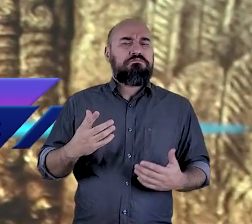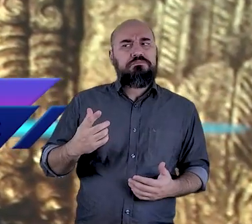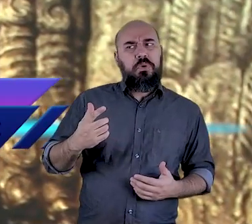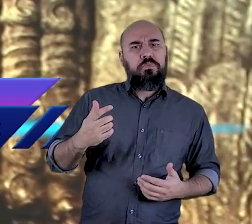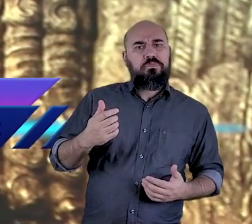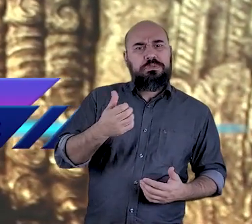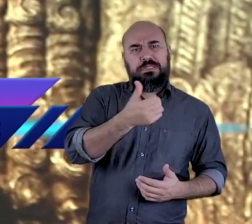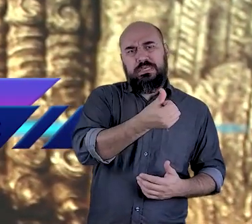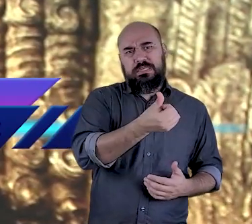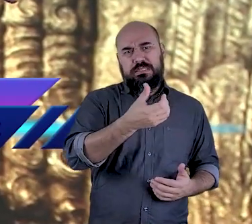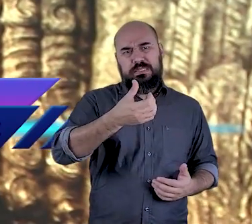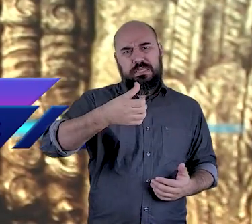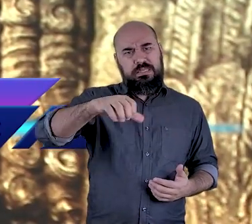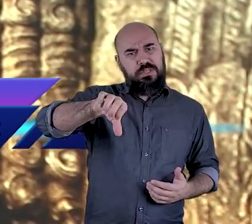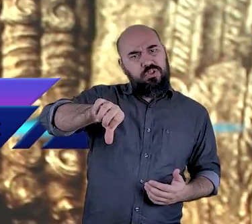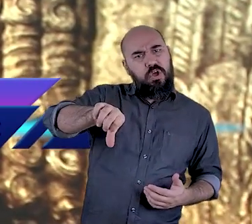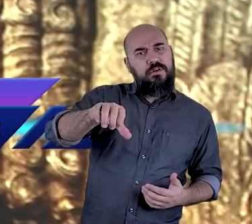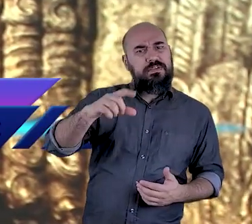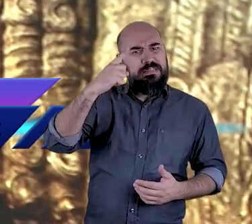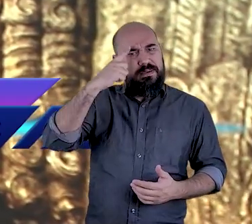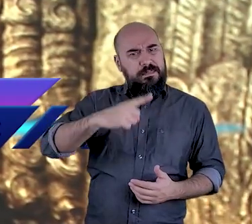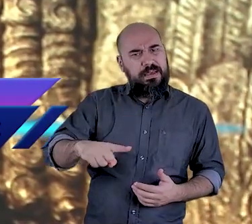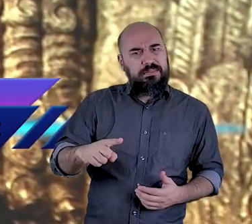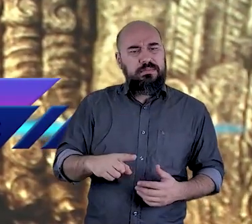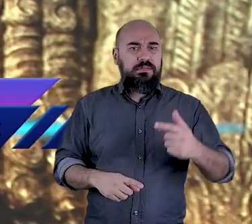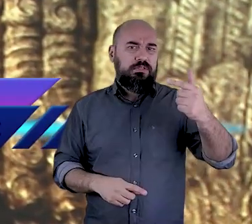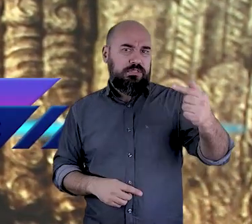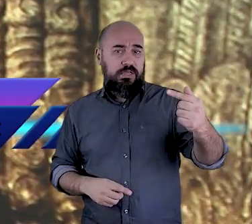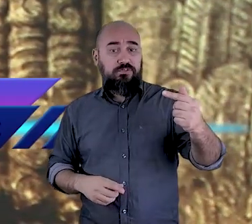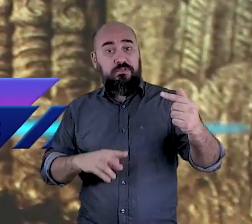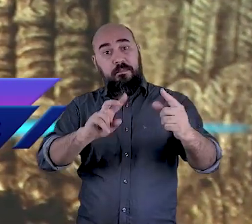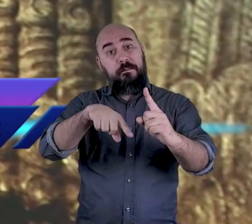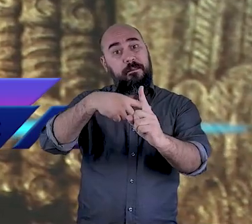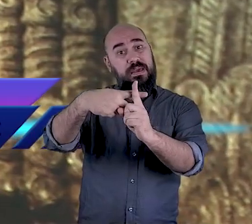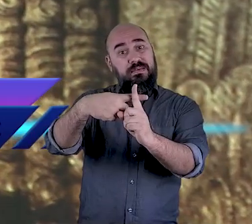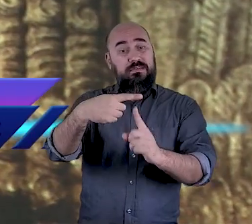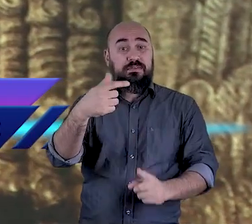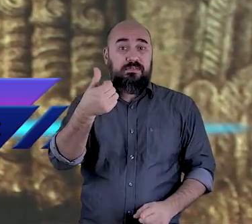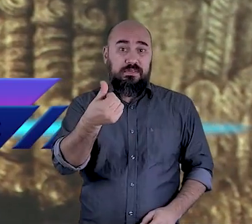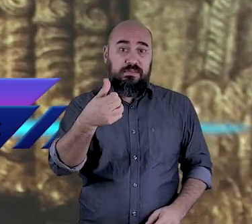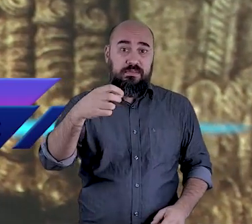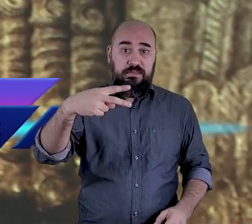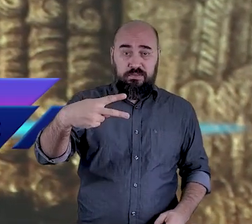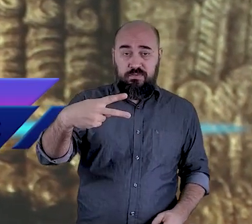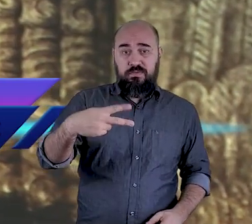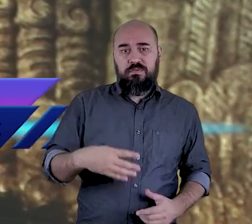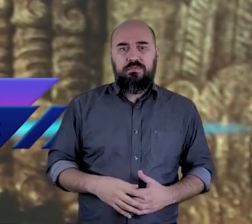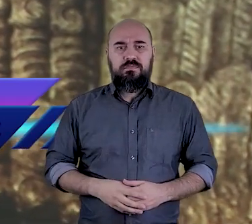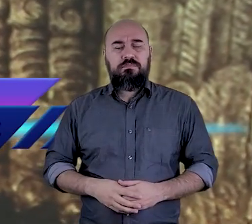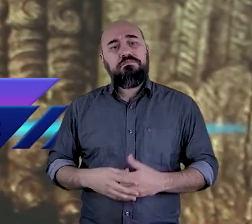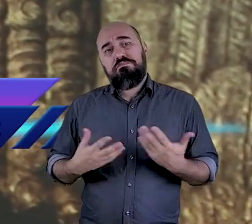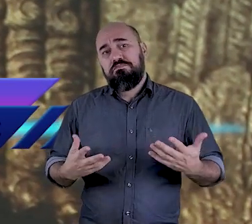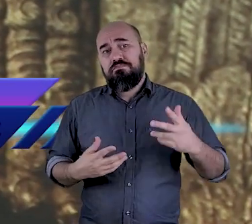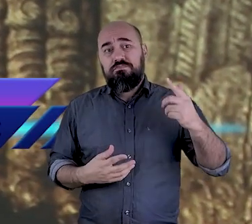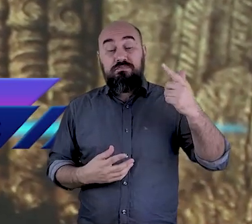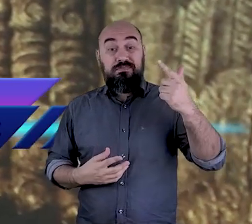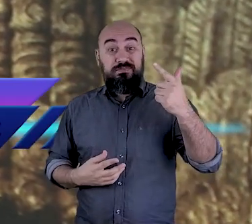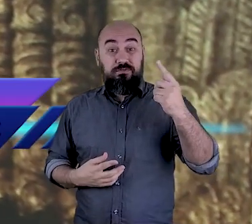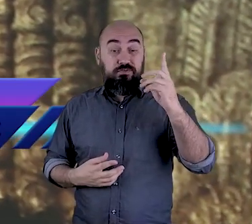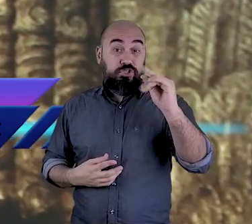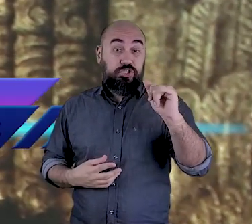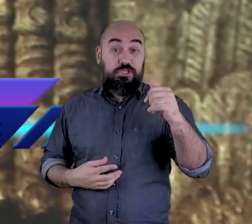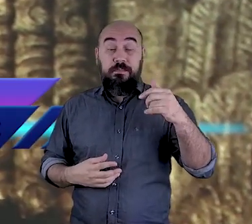essas 69 semanas proféticas 7 + 62 se um dia Profético é igual a um ano literal